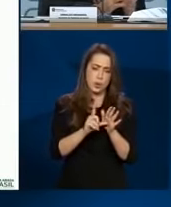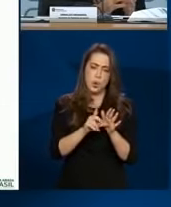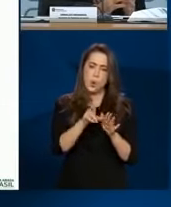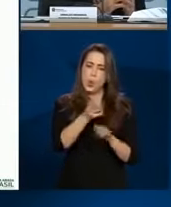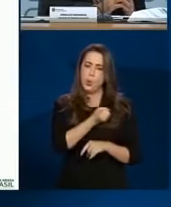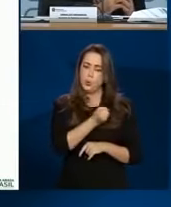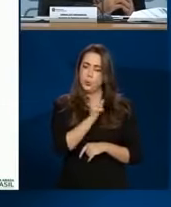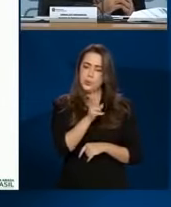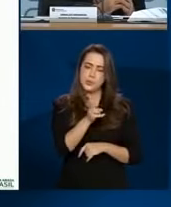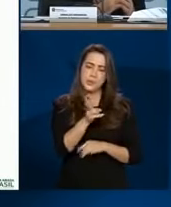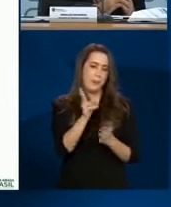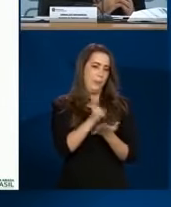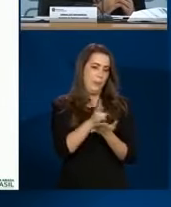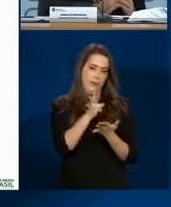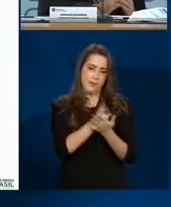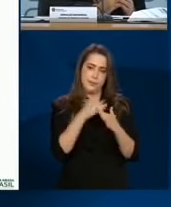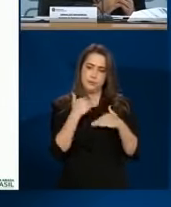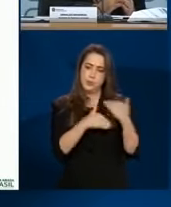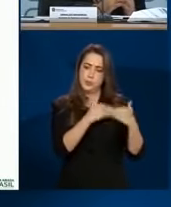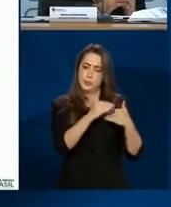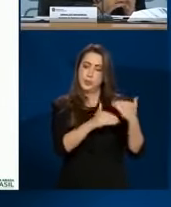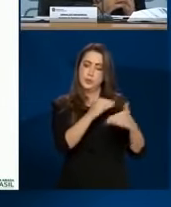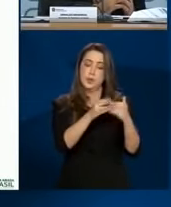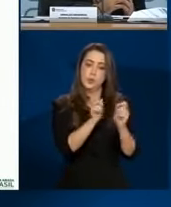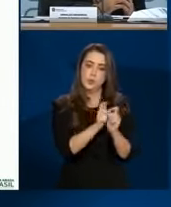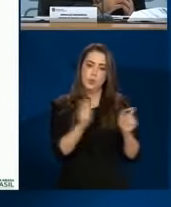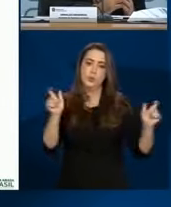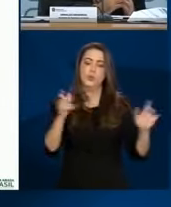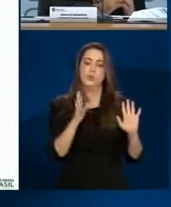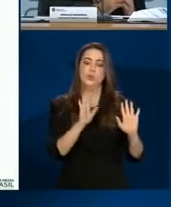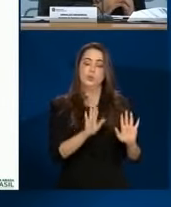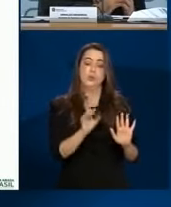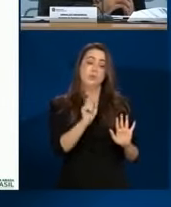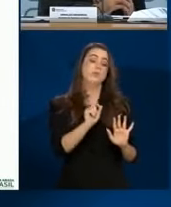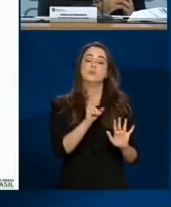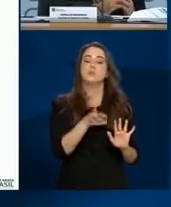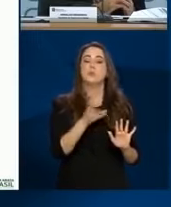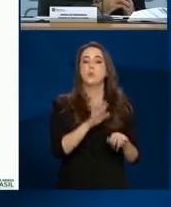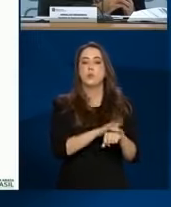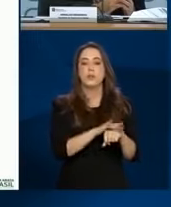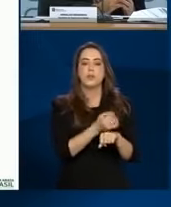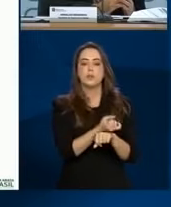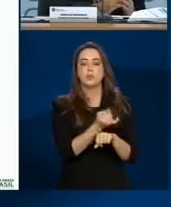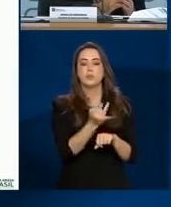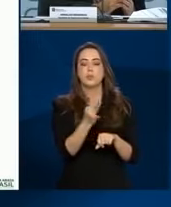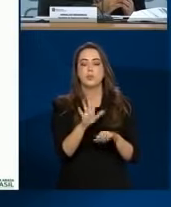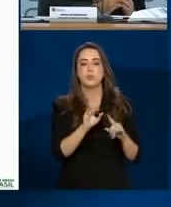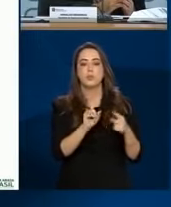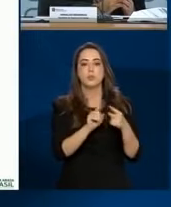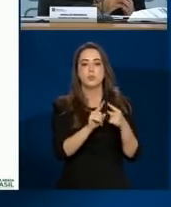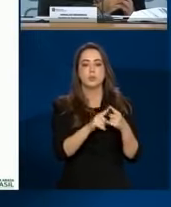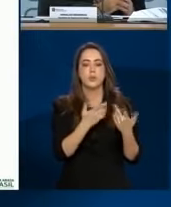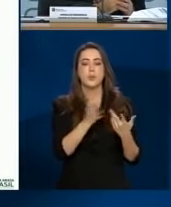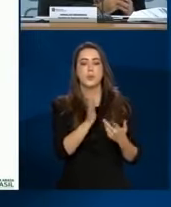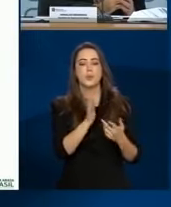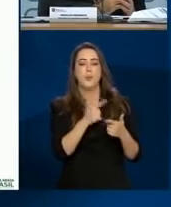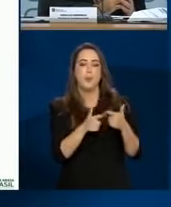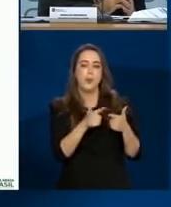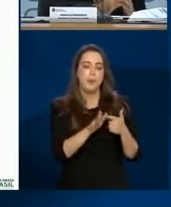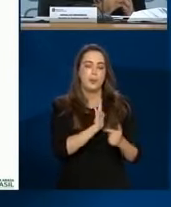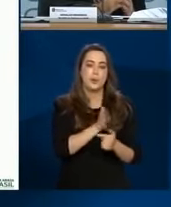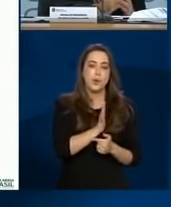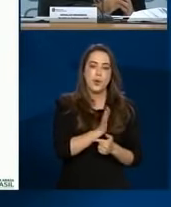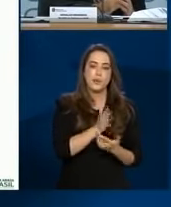das semanas epidemiológicas. A grande maioria das comorbidades estão associados às cardiopatias,